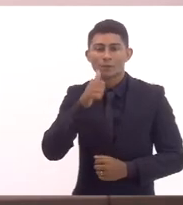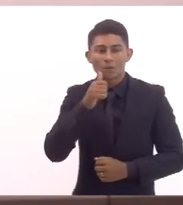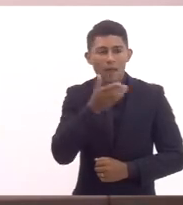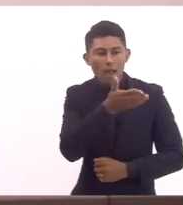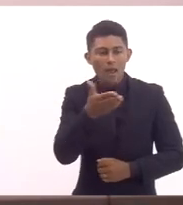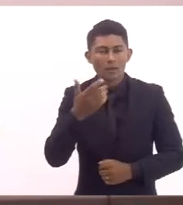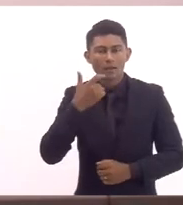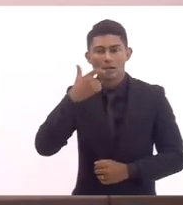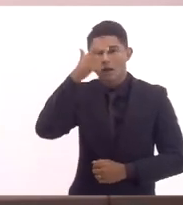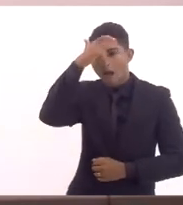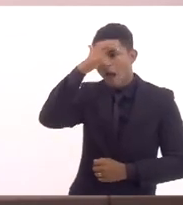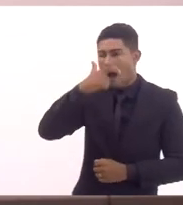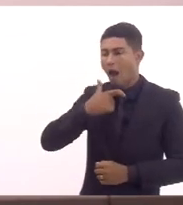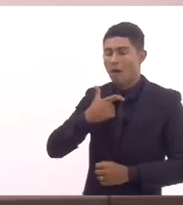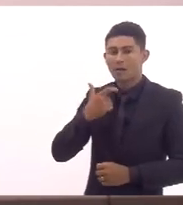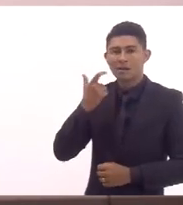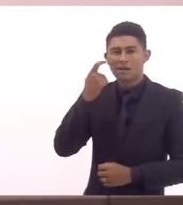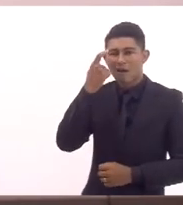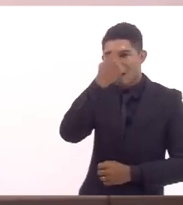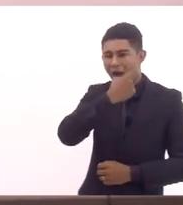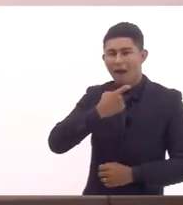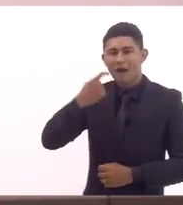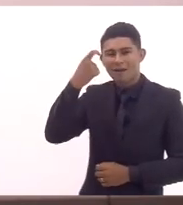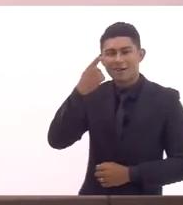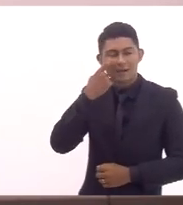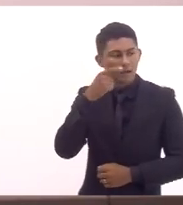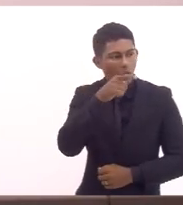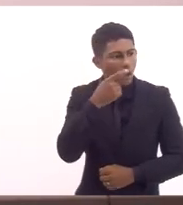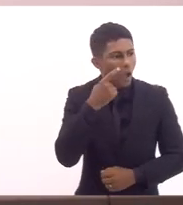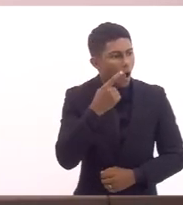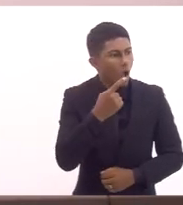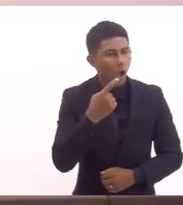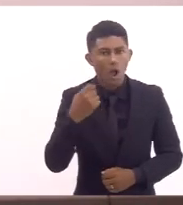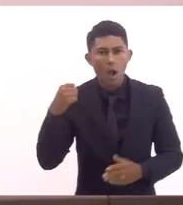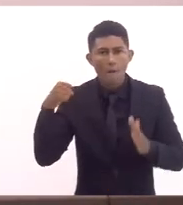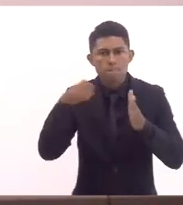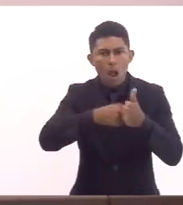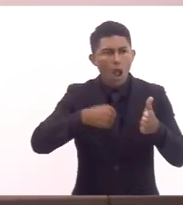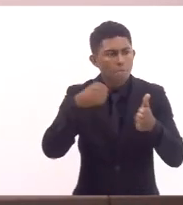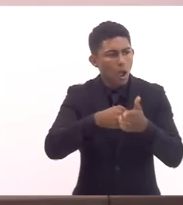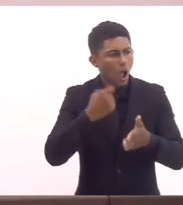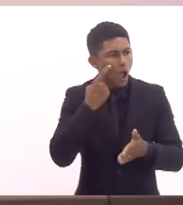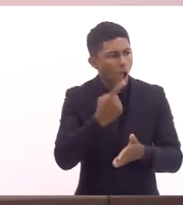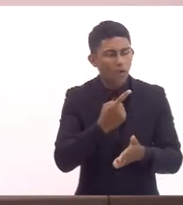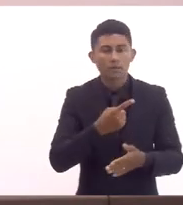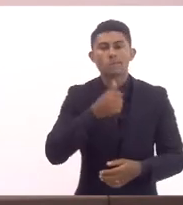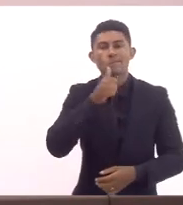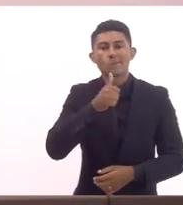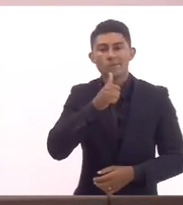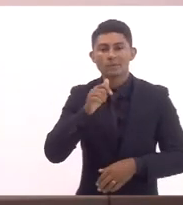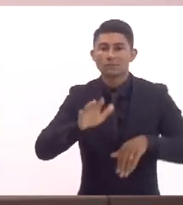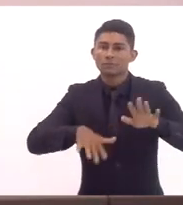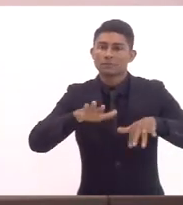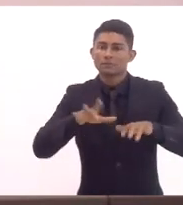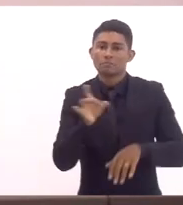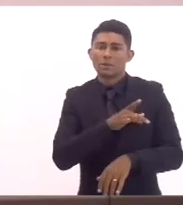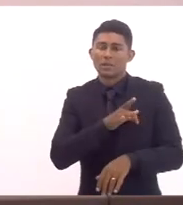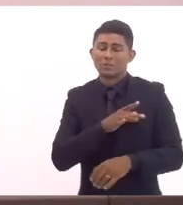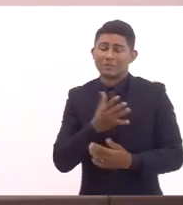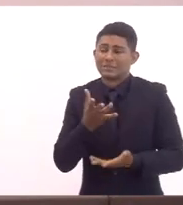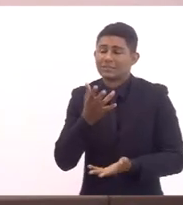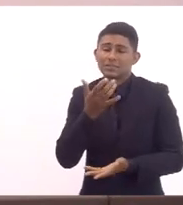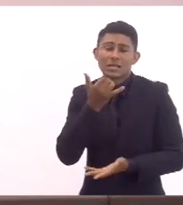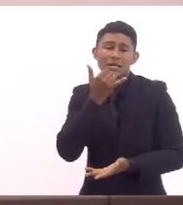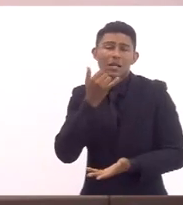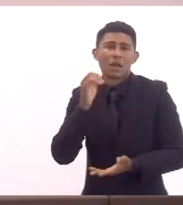é visualmente vitimada por violência doméstica e por pressão ou por medo ou por pena que não bate com a cabeça na